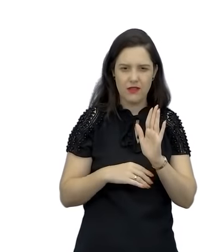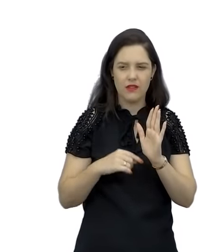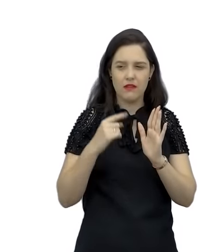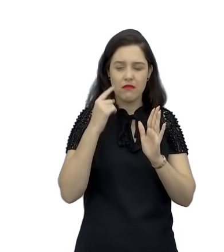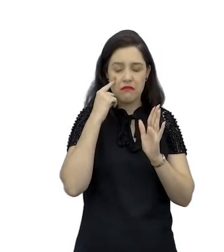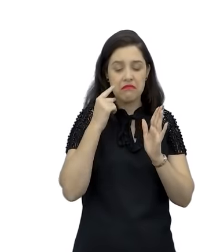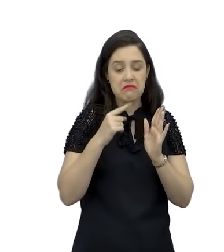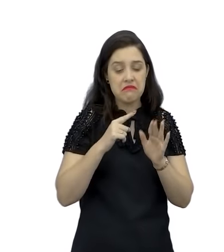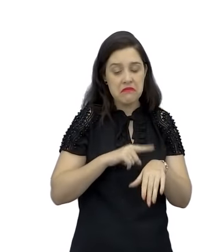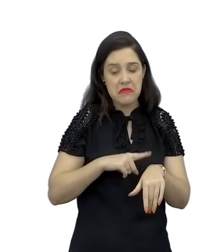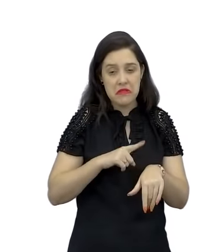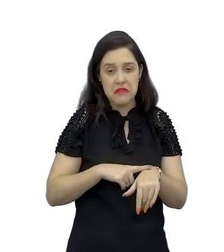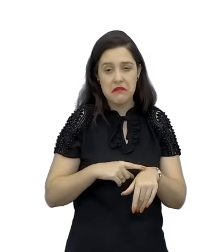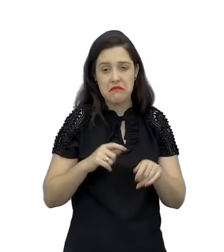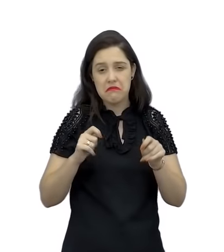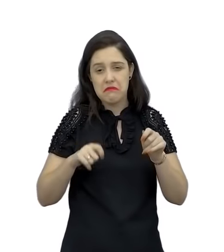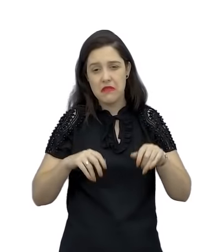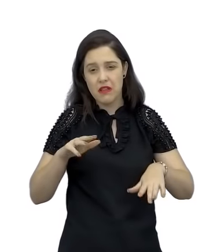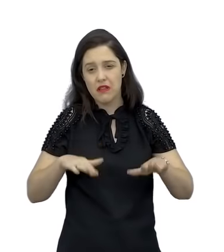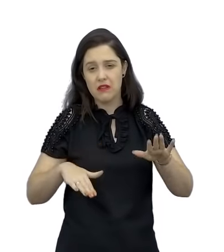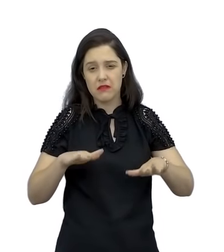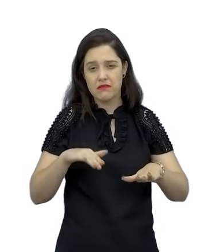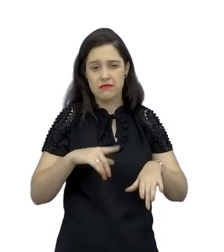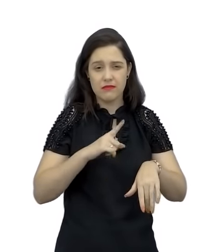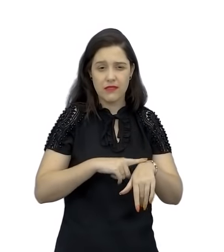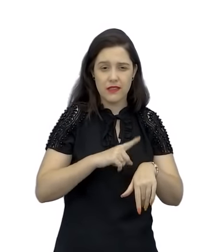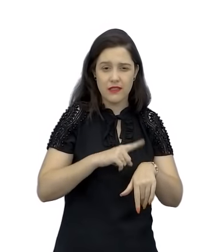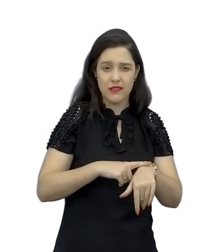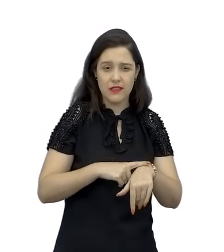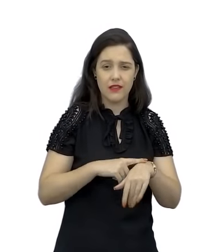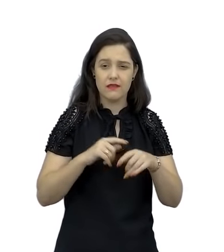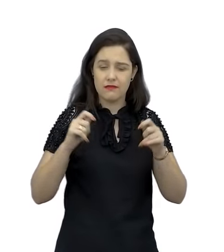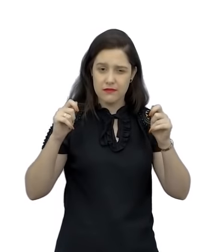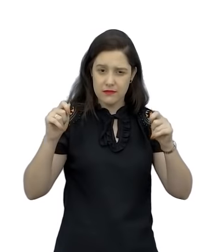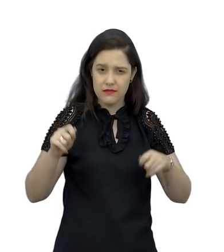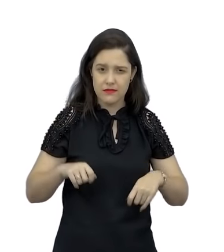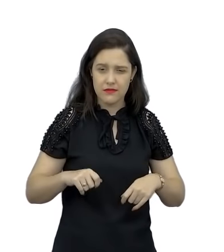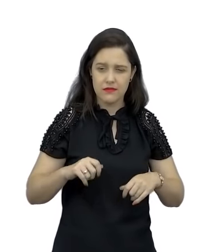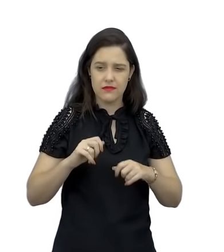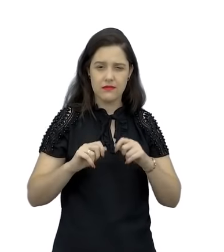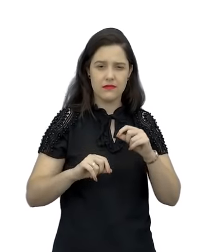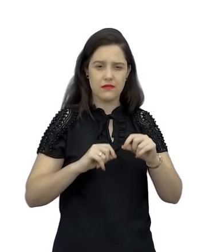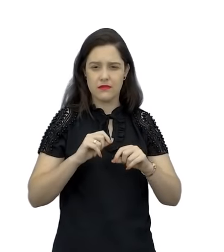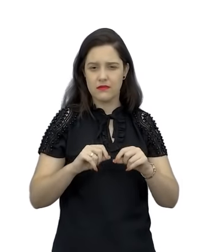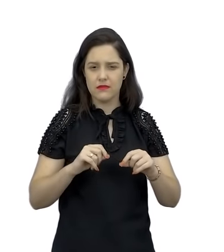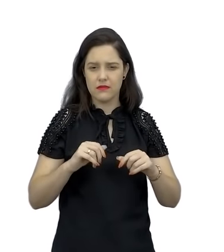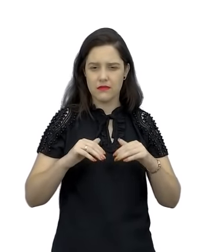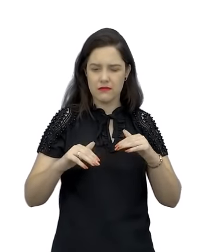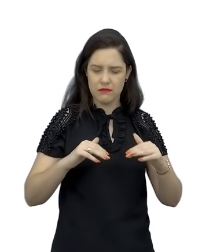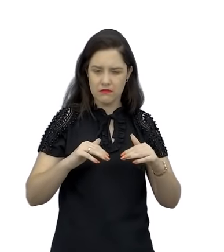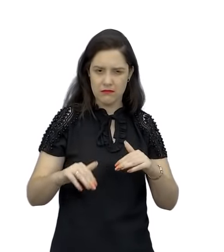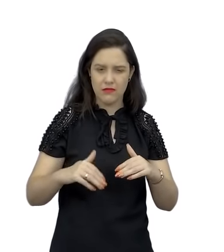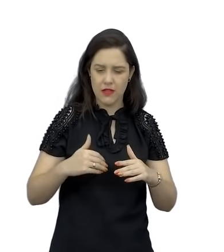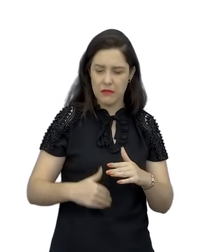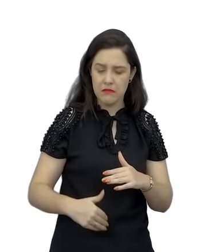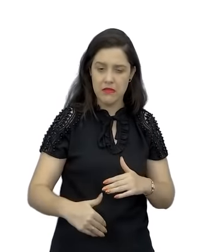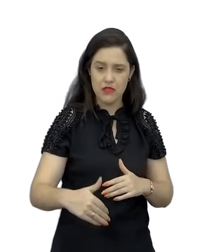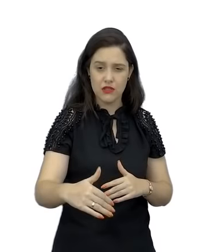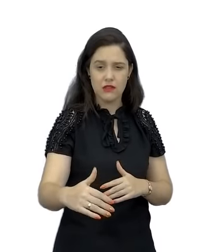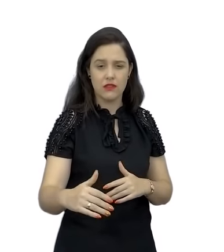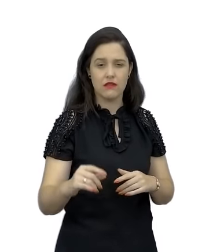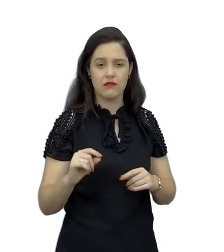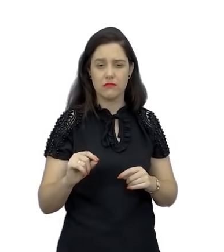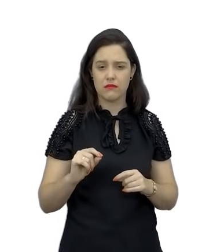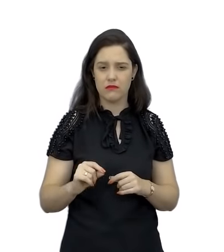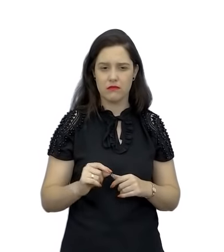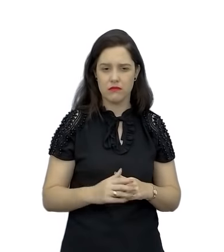Então, de acordo com o tempo que a gente tem, a gente fazer esse movimento. É a partir